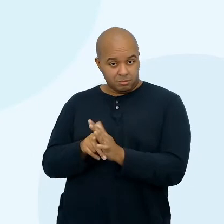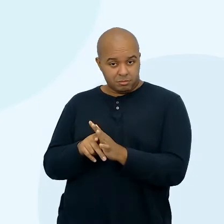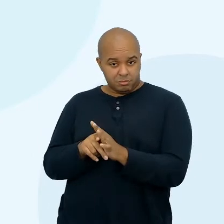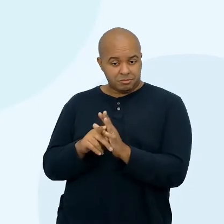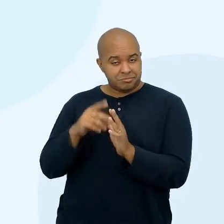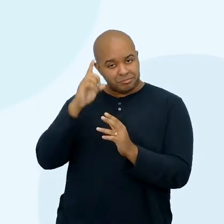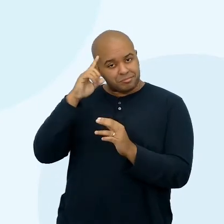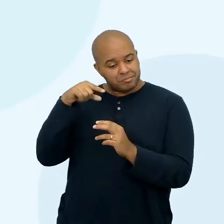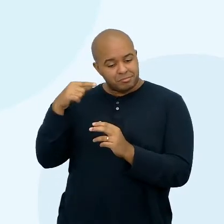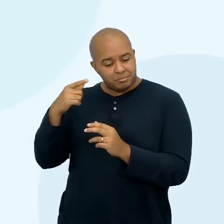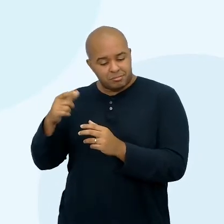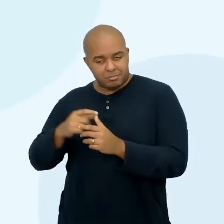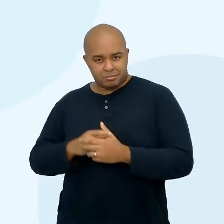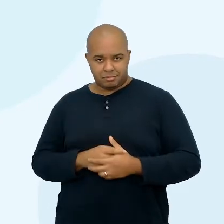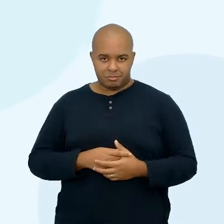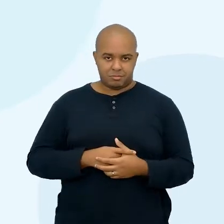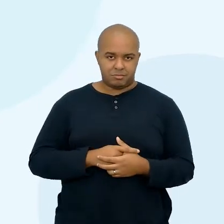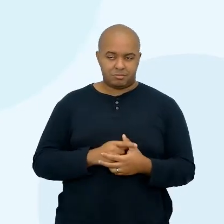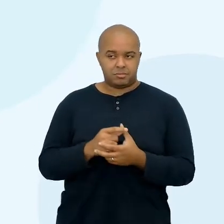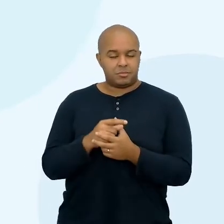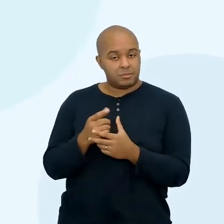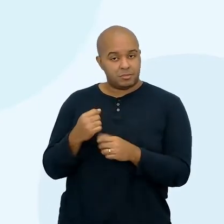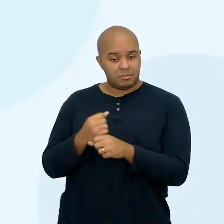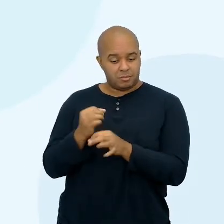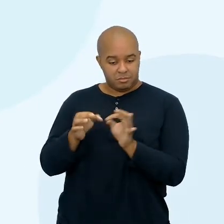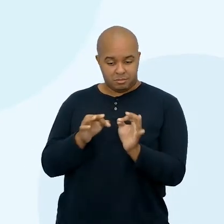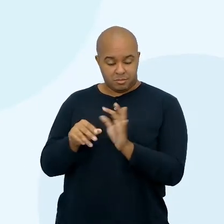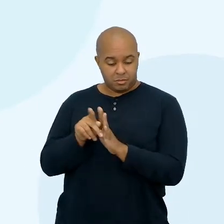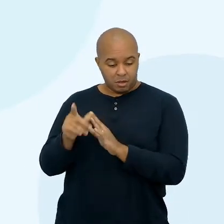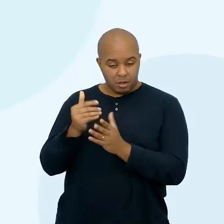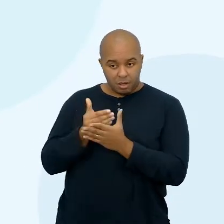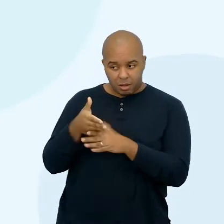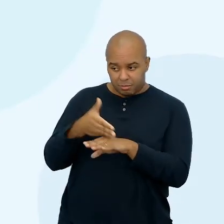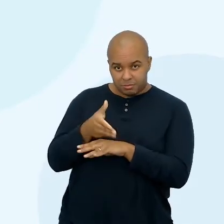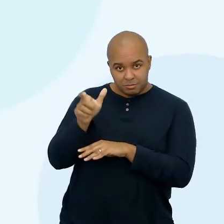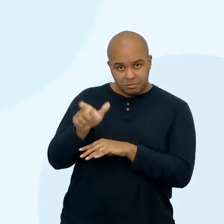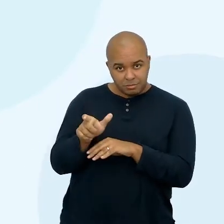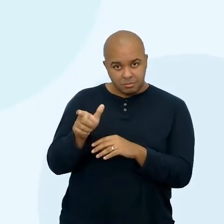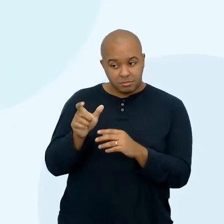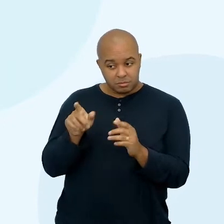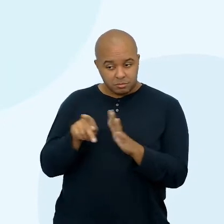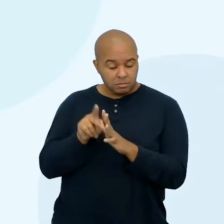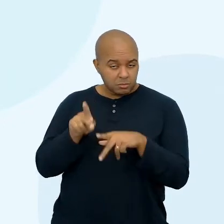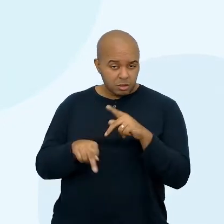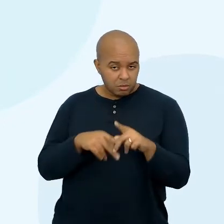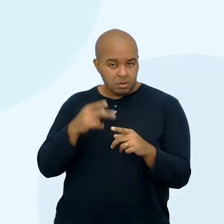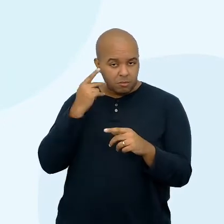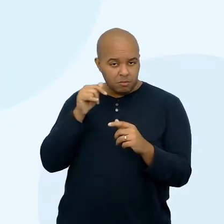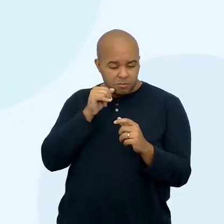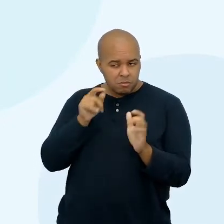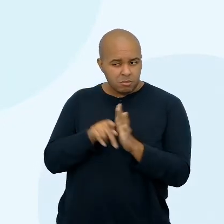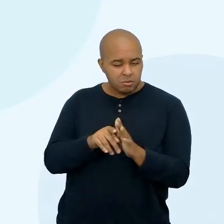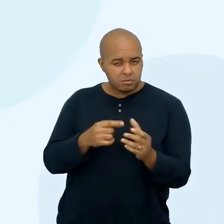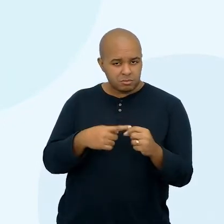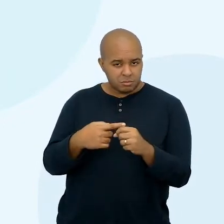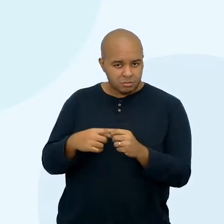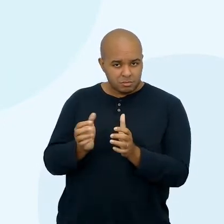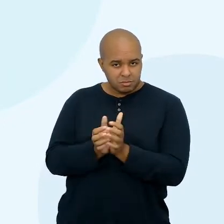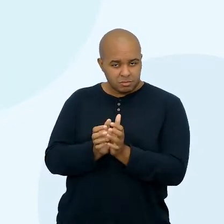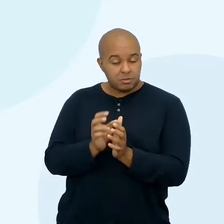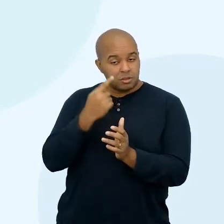para representá-los, para que sejam atendidas as demandas, as